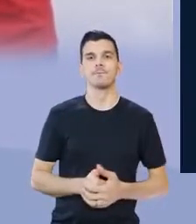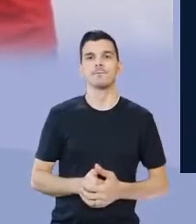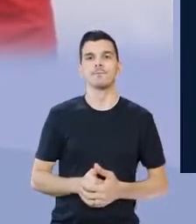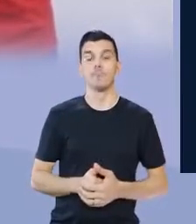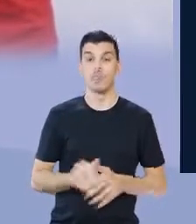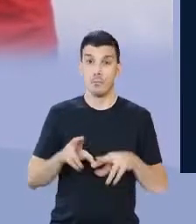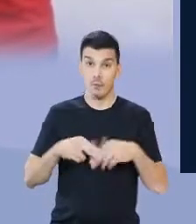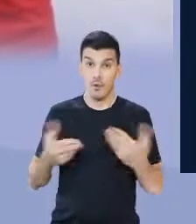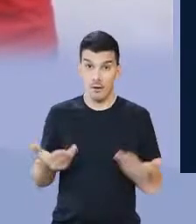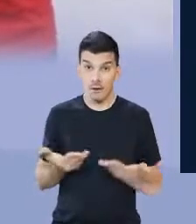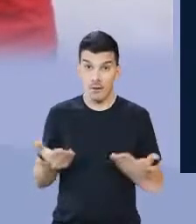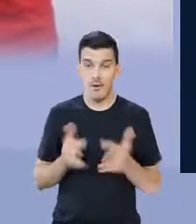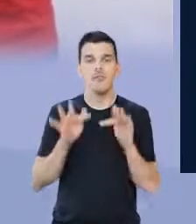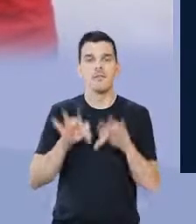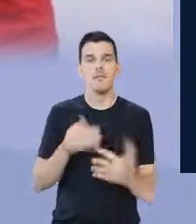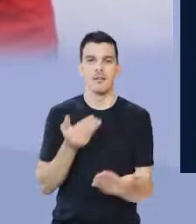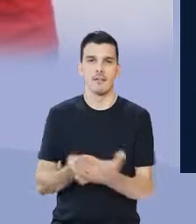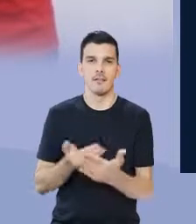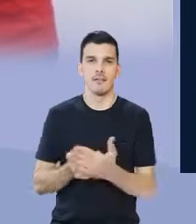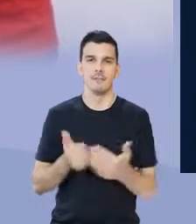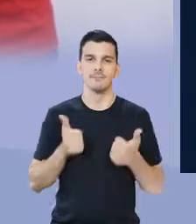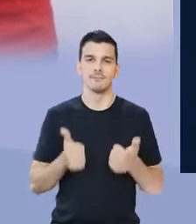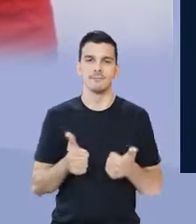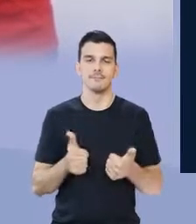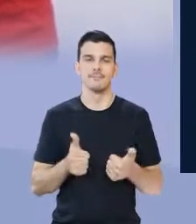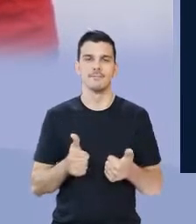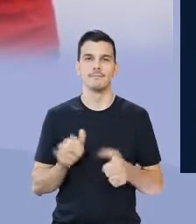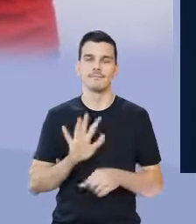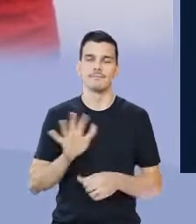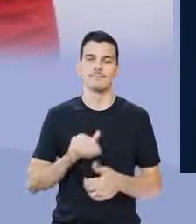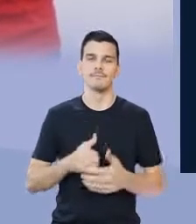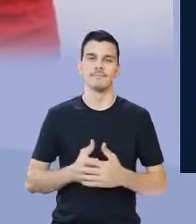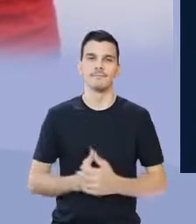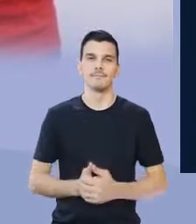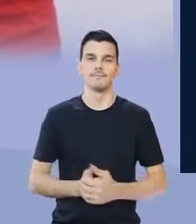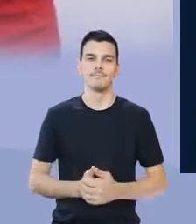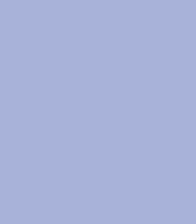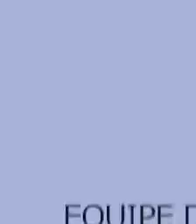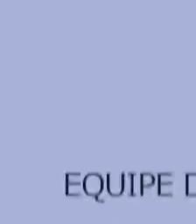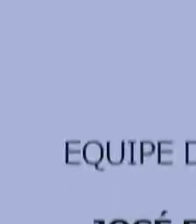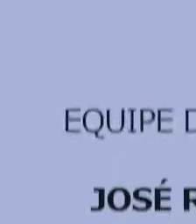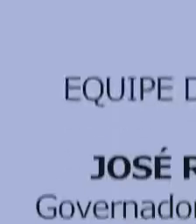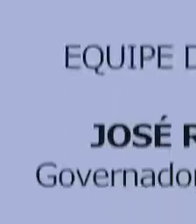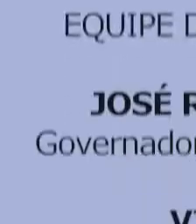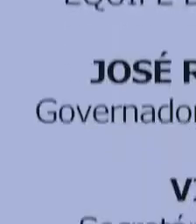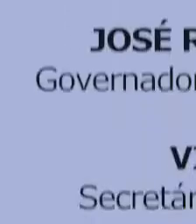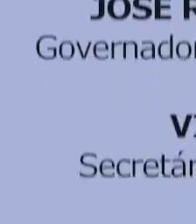acho que é só. E a gente se vê na próxima. Até mais, pessoal. See ya!